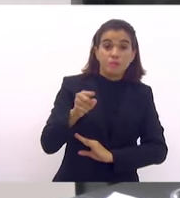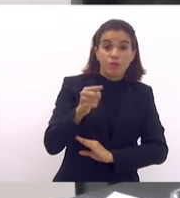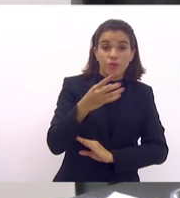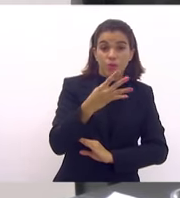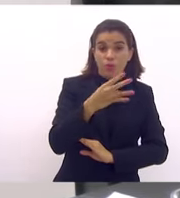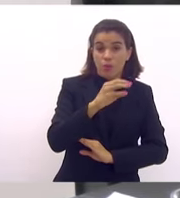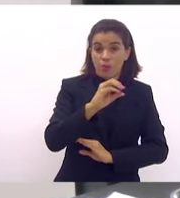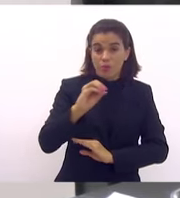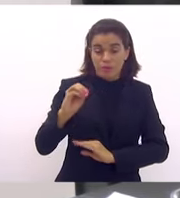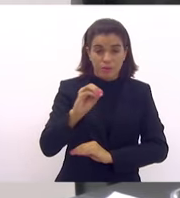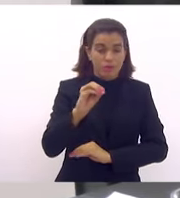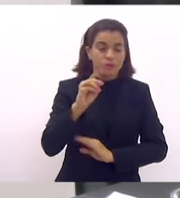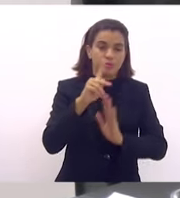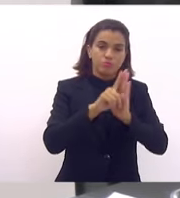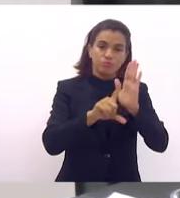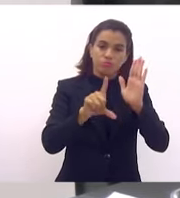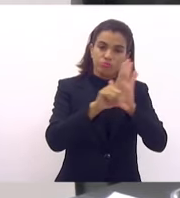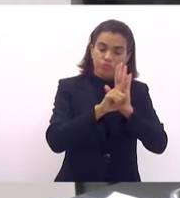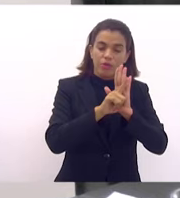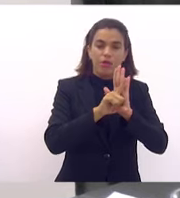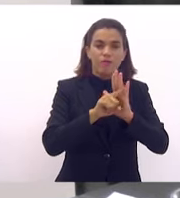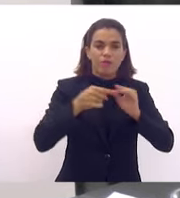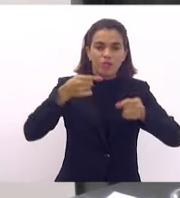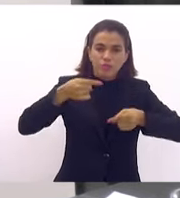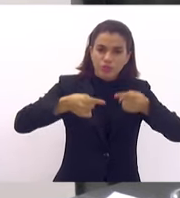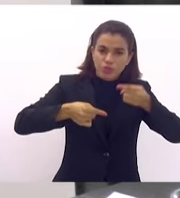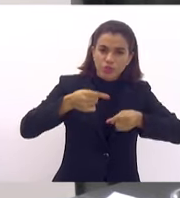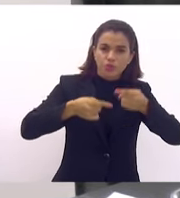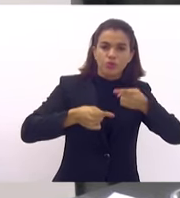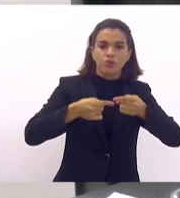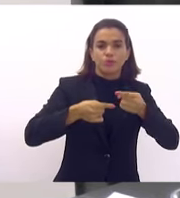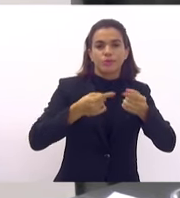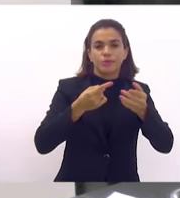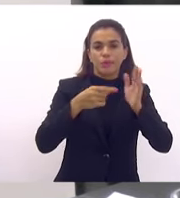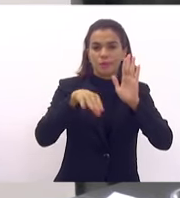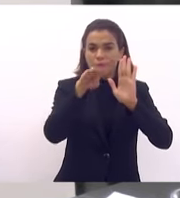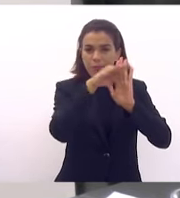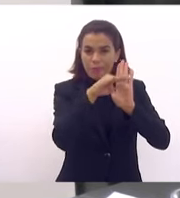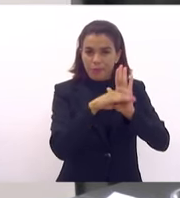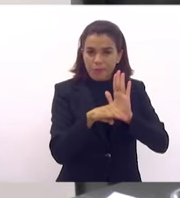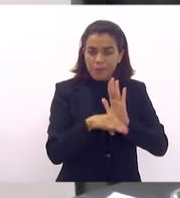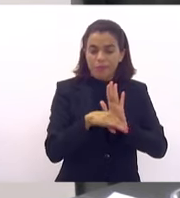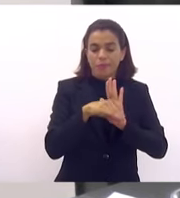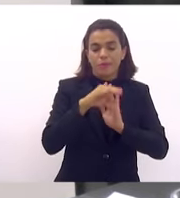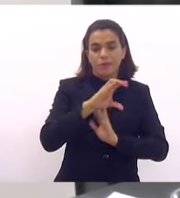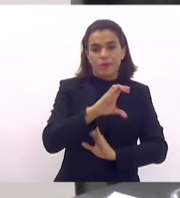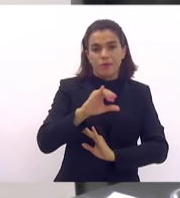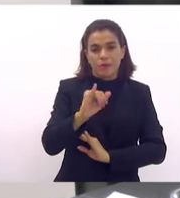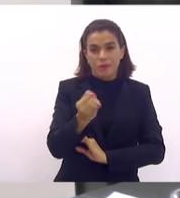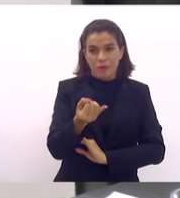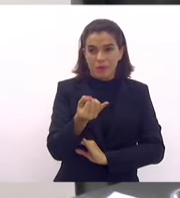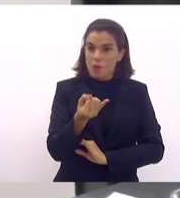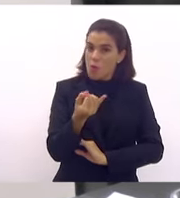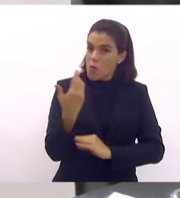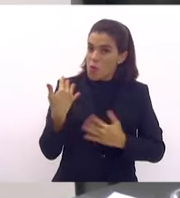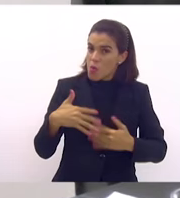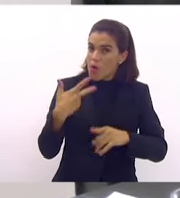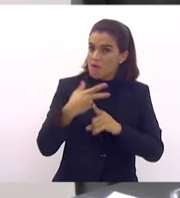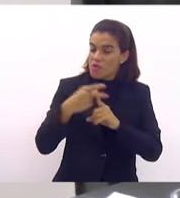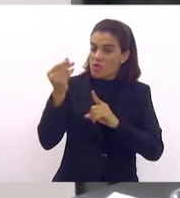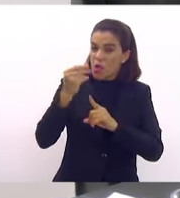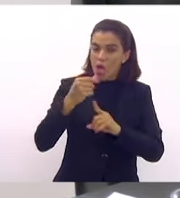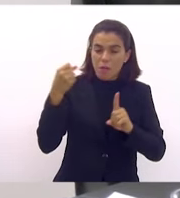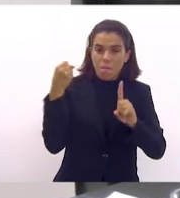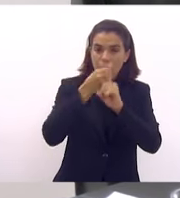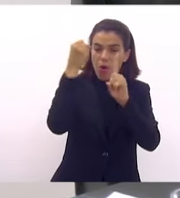projetos que foram pautados e enfrentados na CCJ. Então, parabéns, presidente. Um recorde histórico. Tem uma proposta